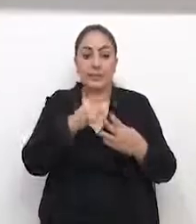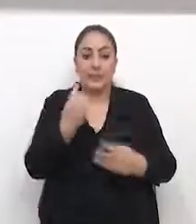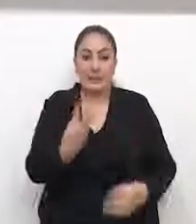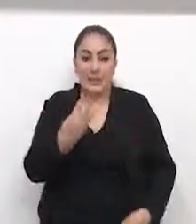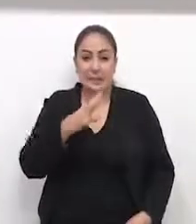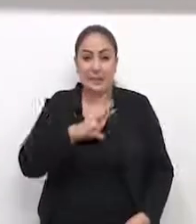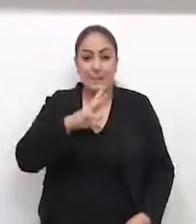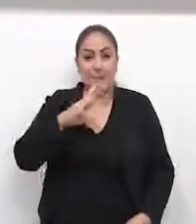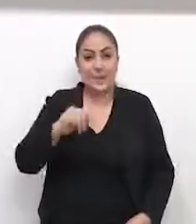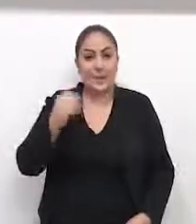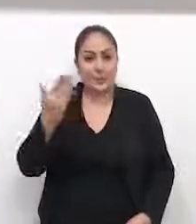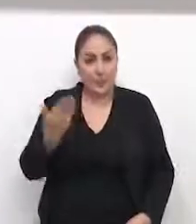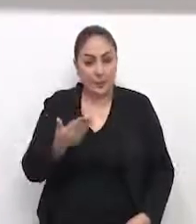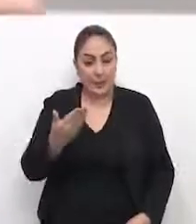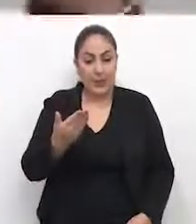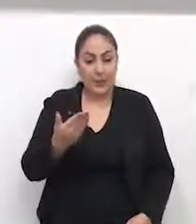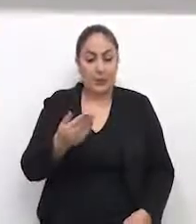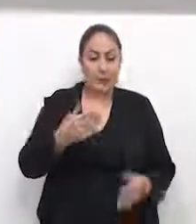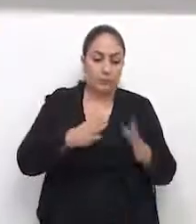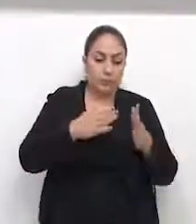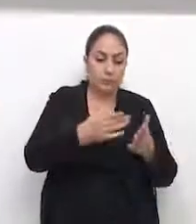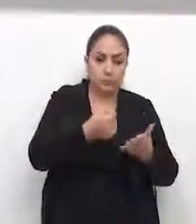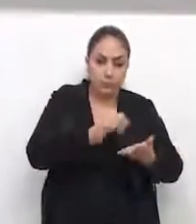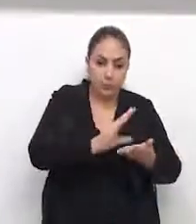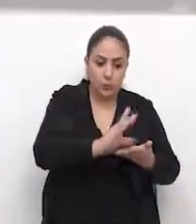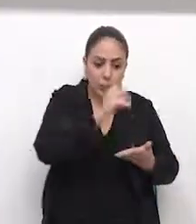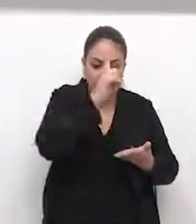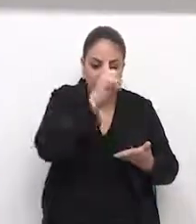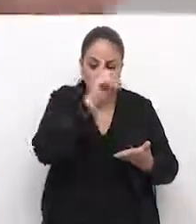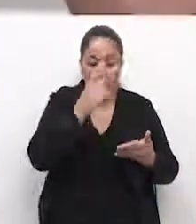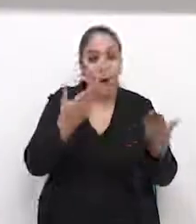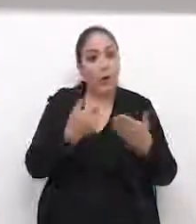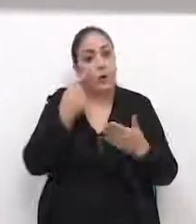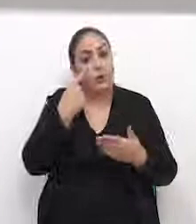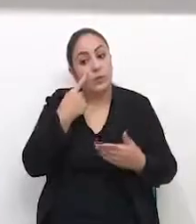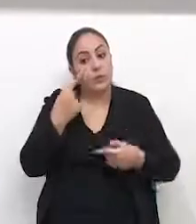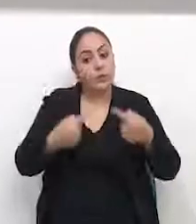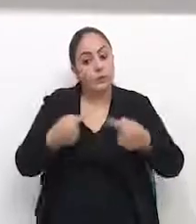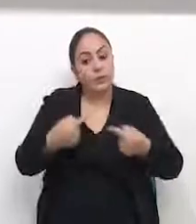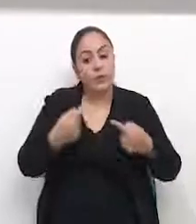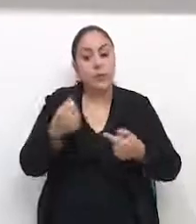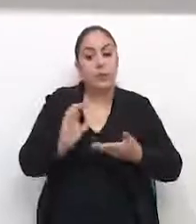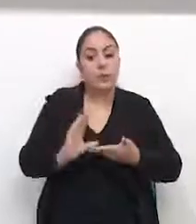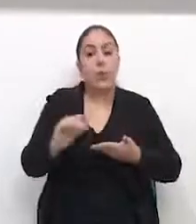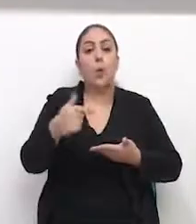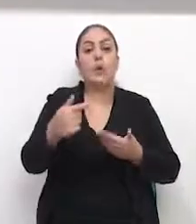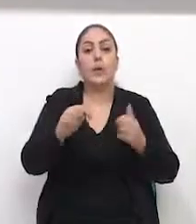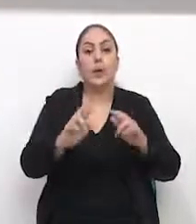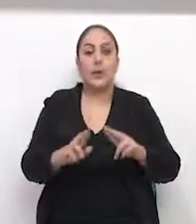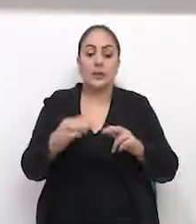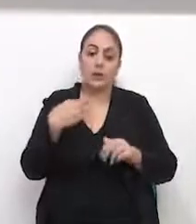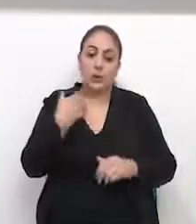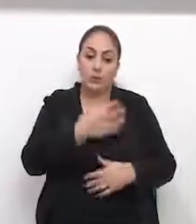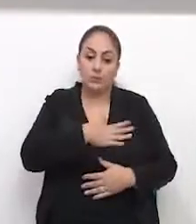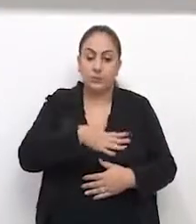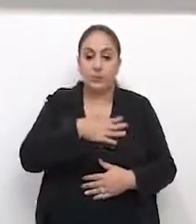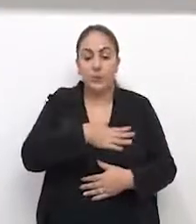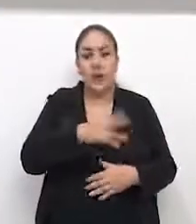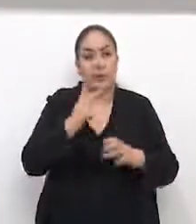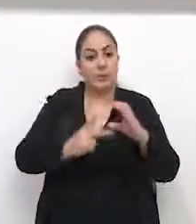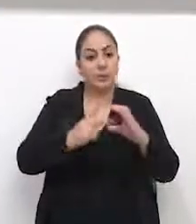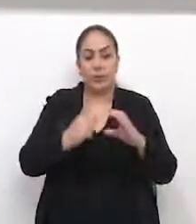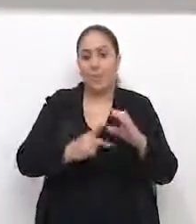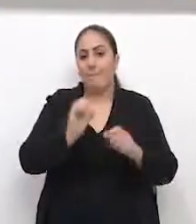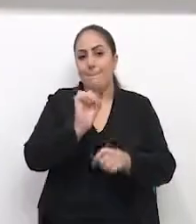Então, são 3 milhões e meio. Parte foi investida nos hospitais e a gente espera agora a discussão de investimentos em outras áreas. Para nós